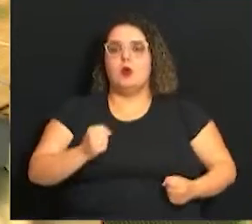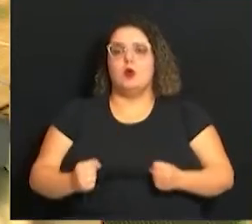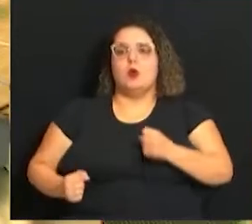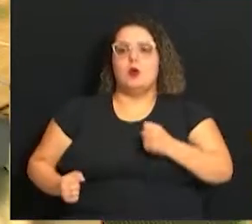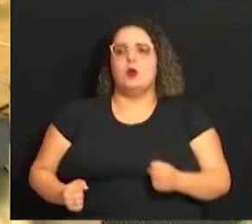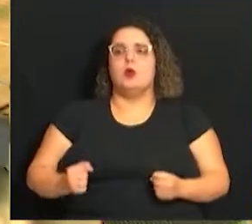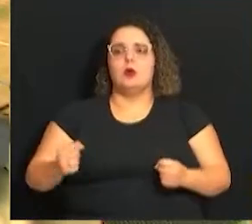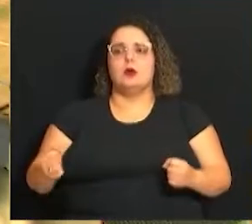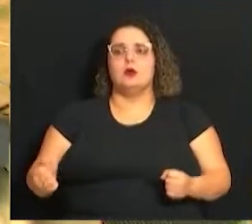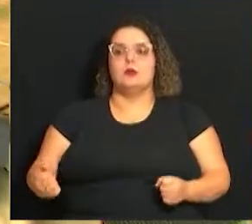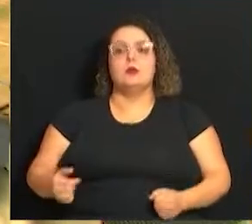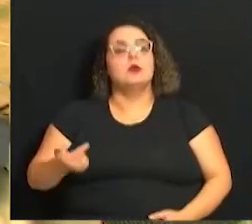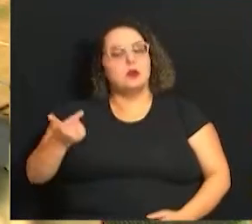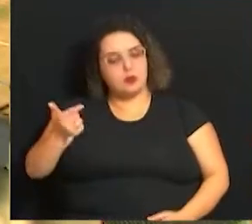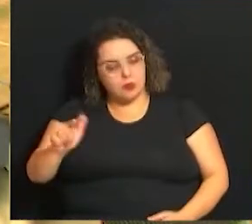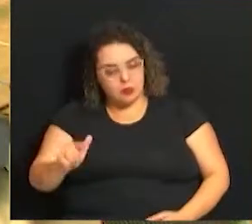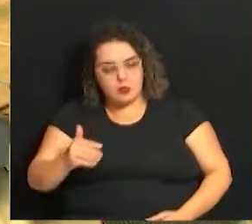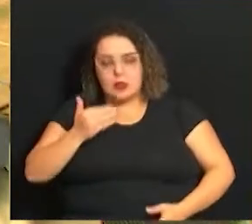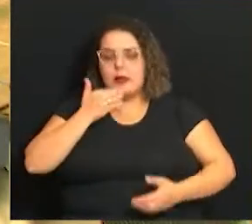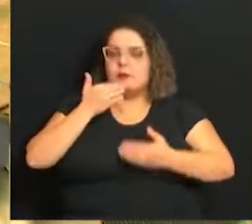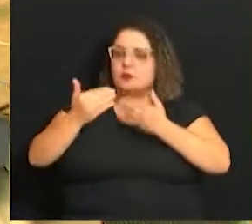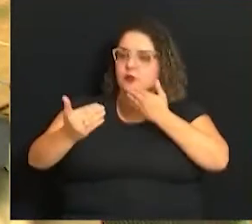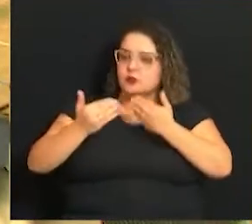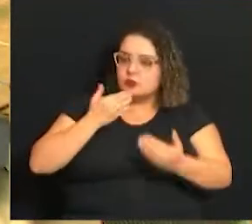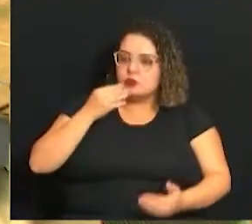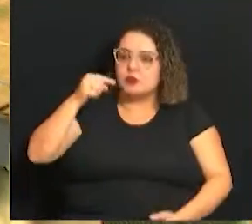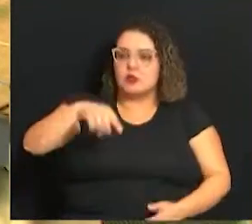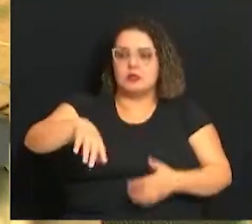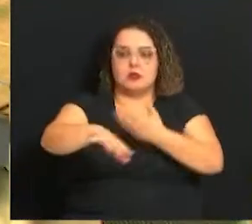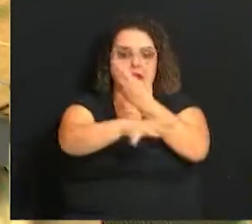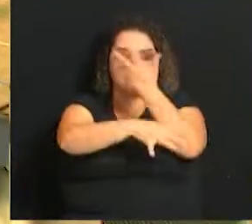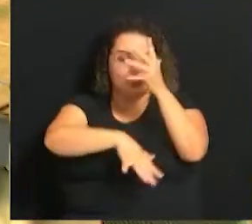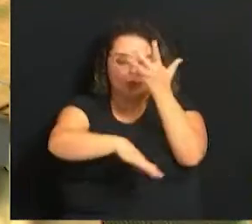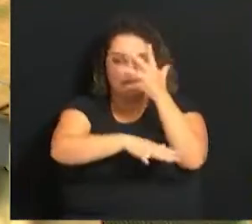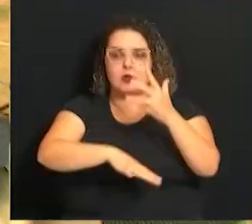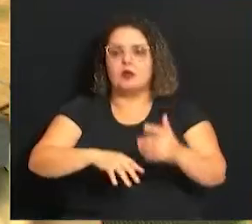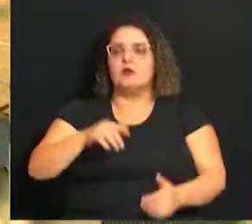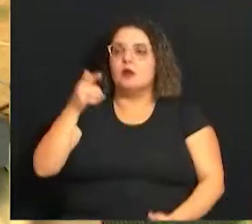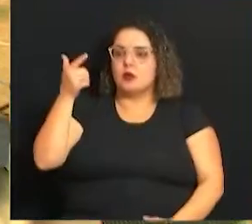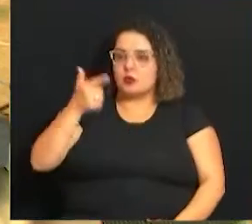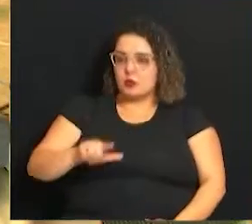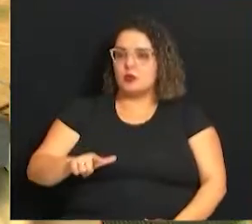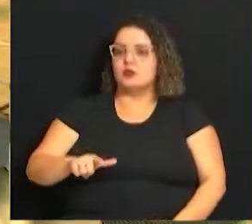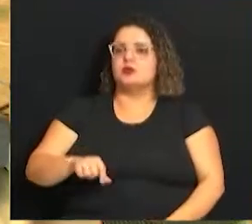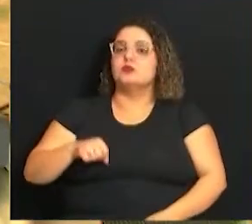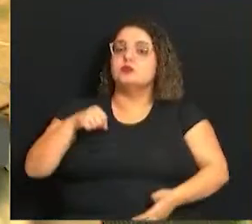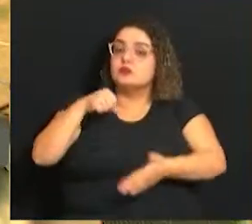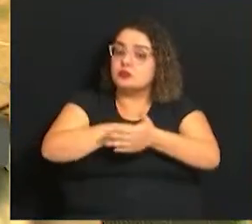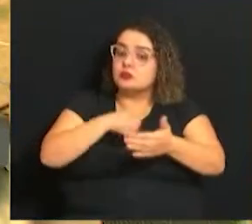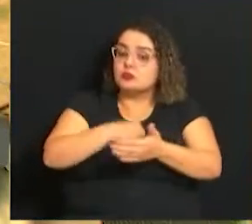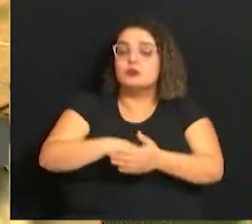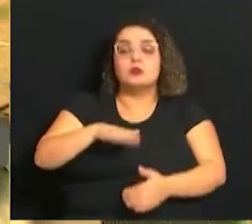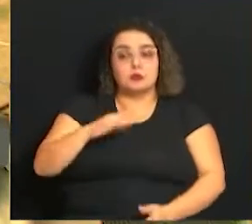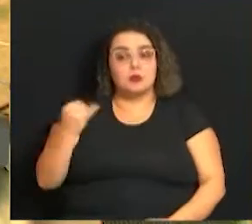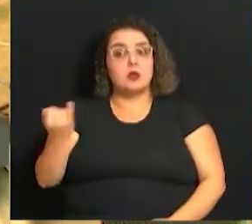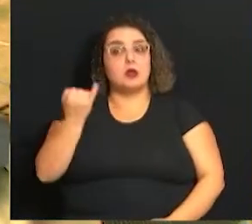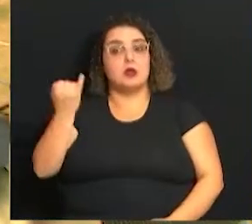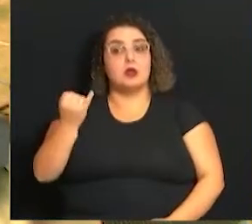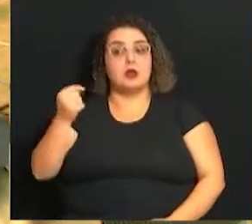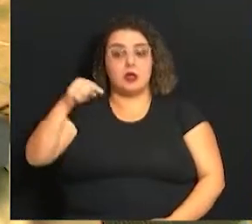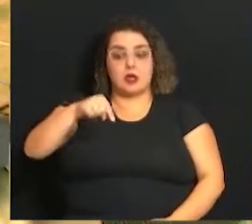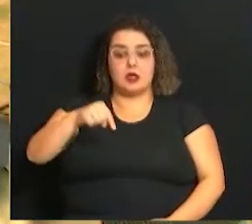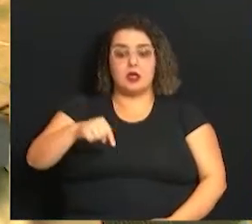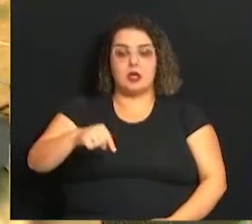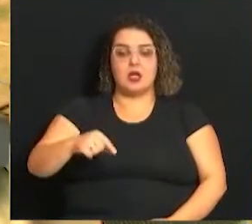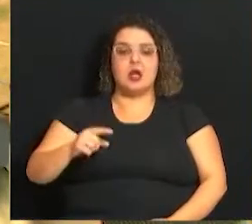caminhada e e o serviço não acaba por aqui não as demandas continua aqui nessa praça e a gente vai continuar lutando e o